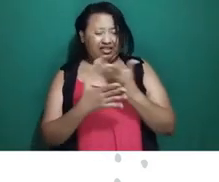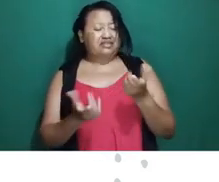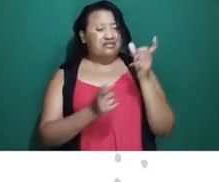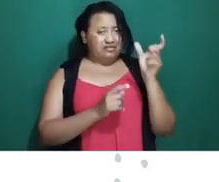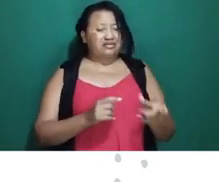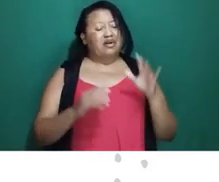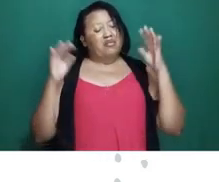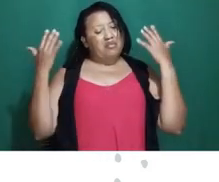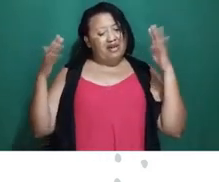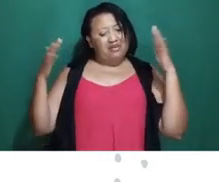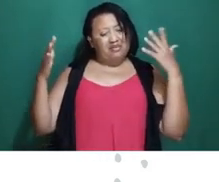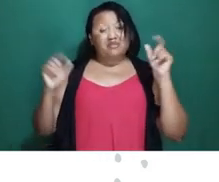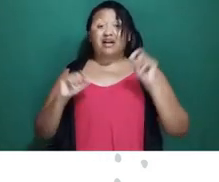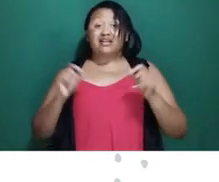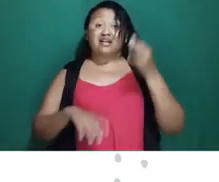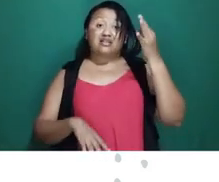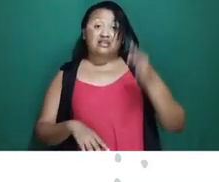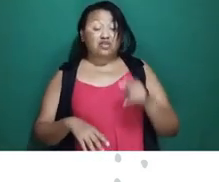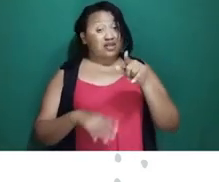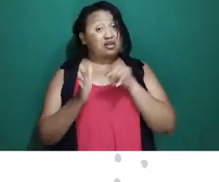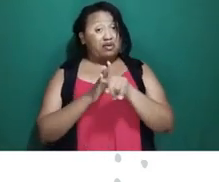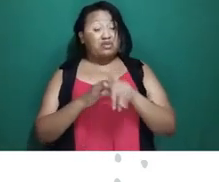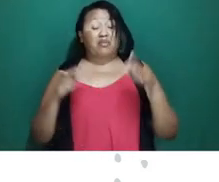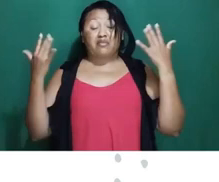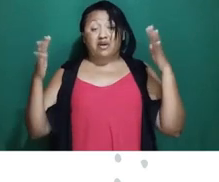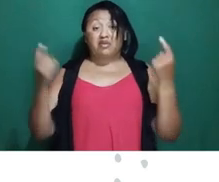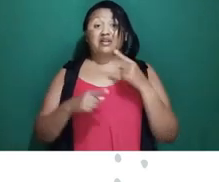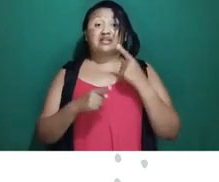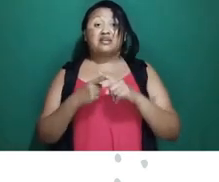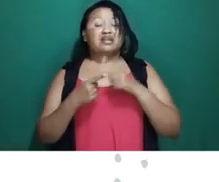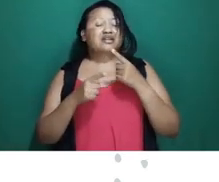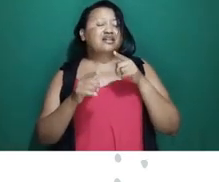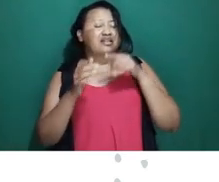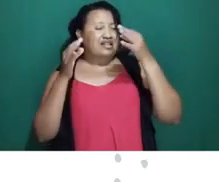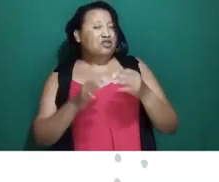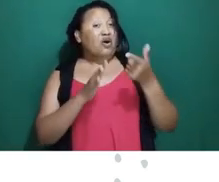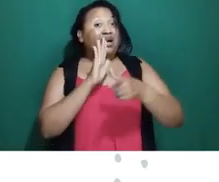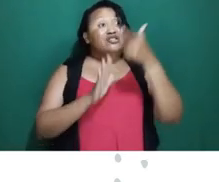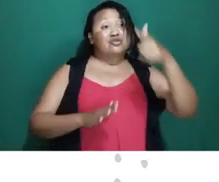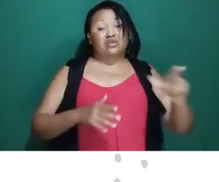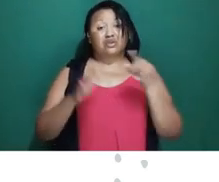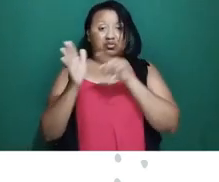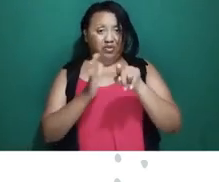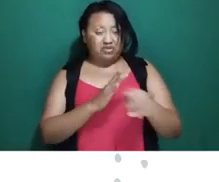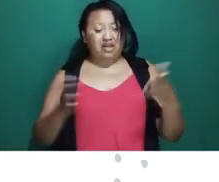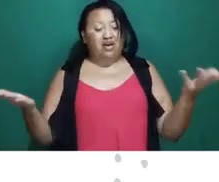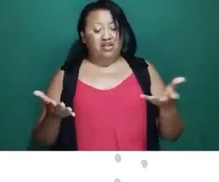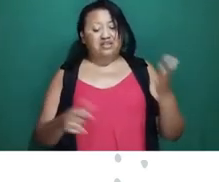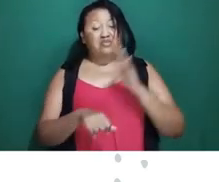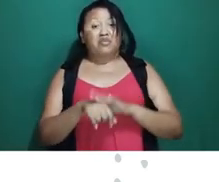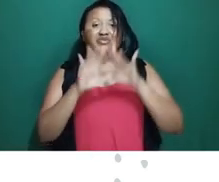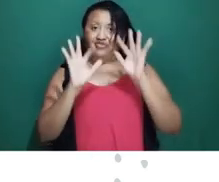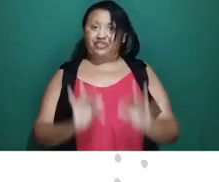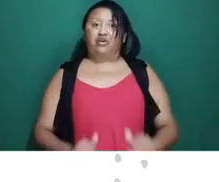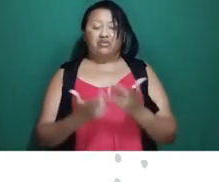Parabéns também para quem acertou essa questão Parabéns para quem acertou as outras questões esse momento faz